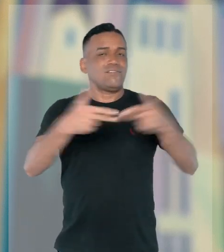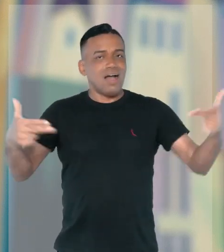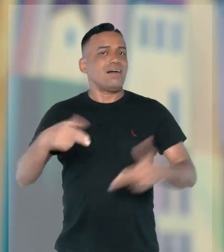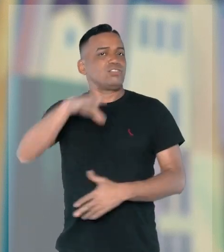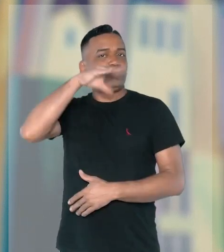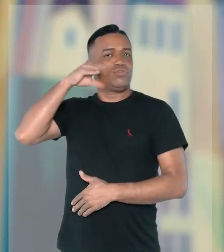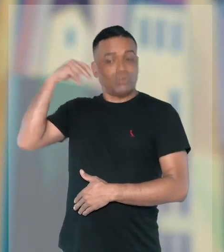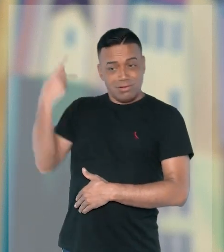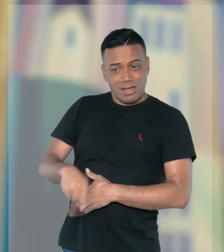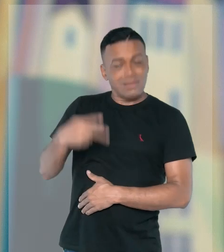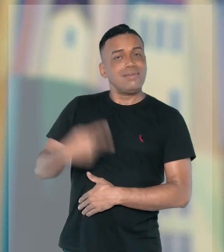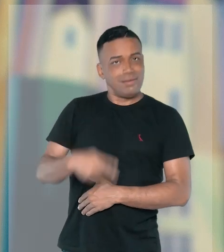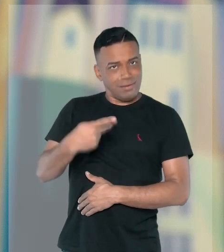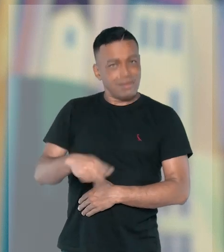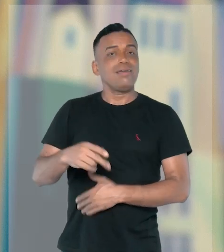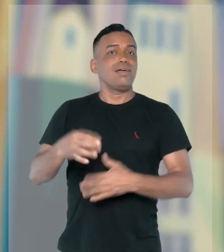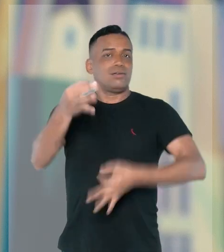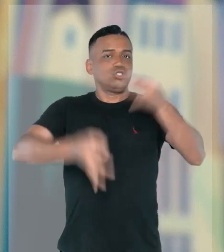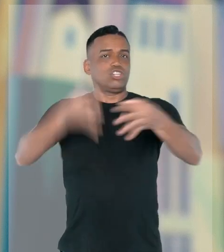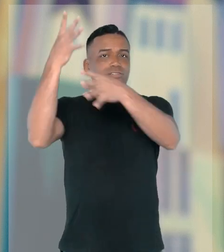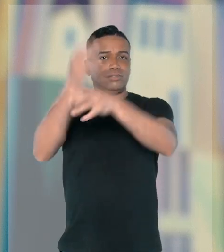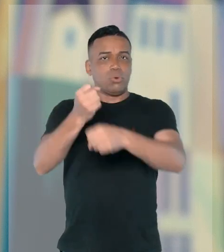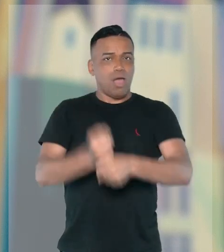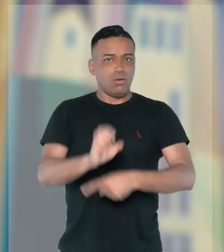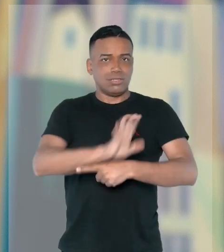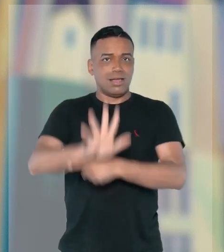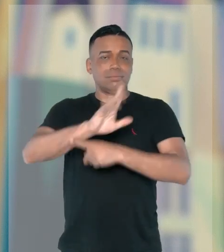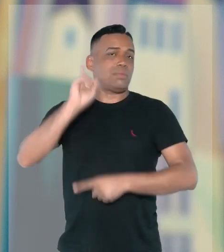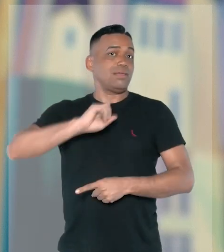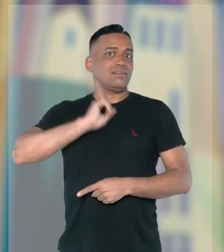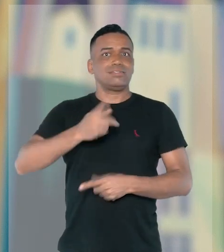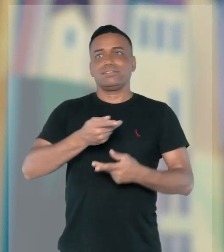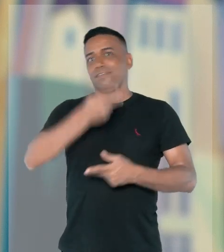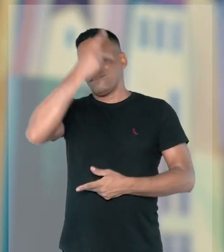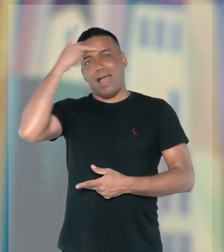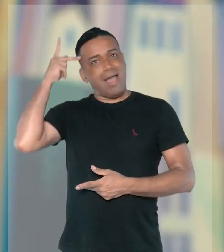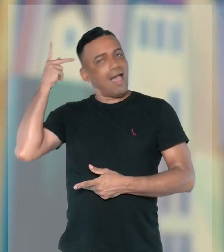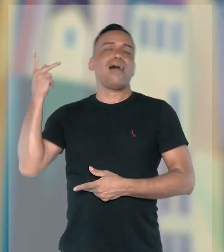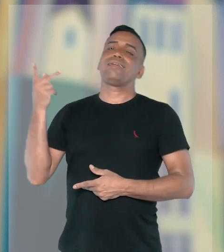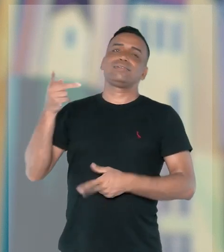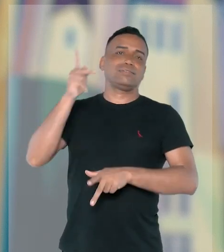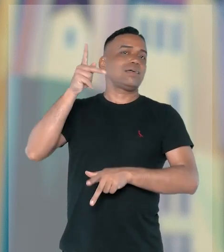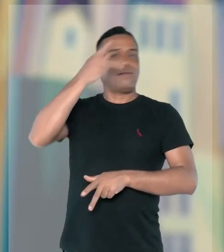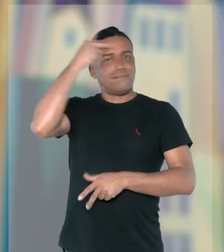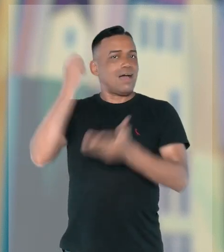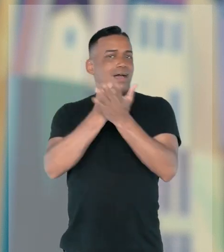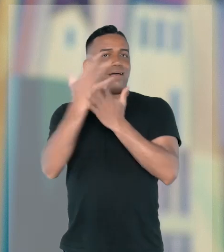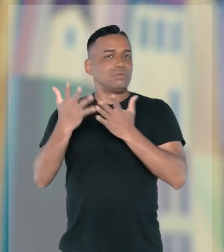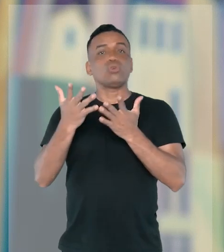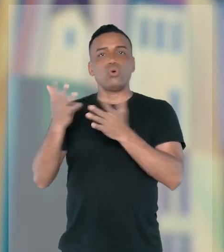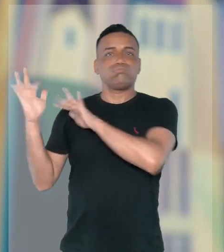servidores desse tribunal e convidados da comunidade de Belo Horizonte que está aqui. Jefferson, você que